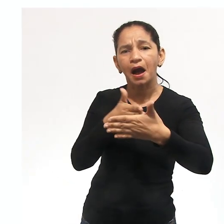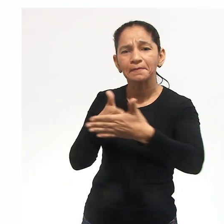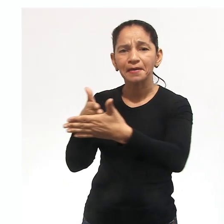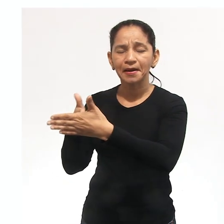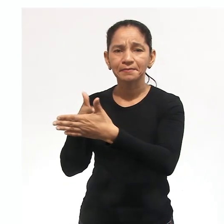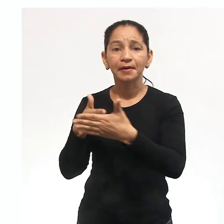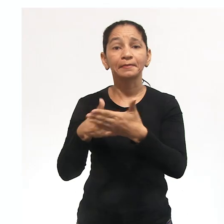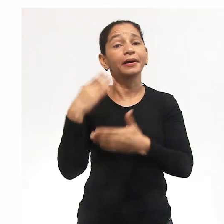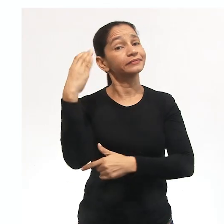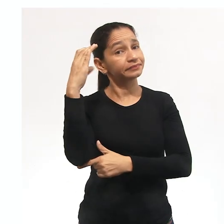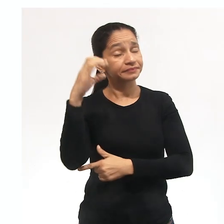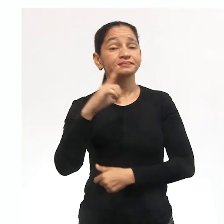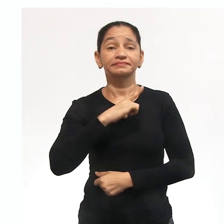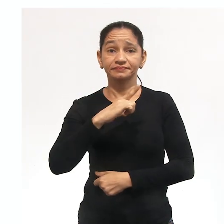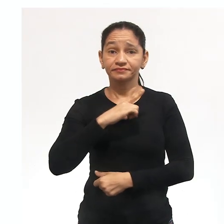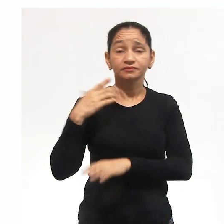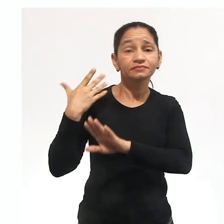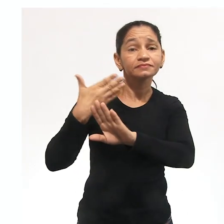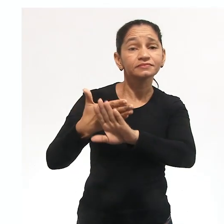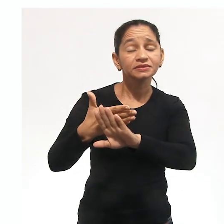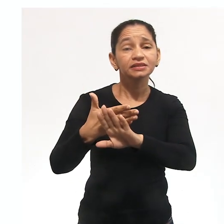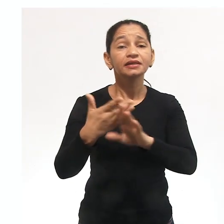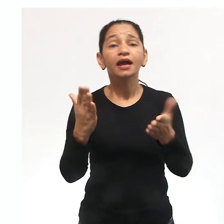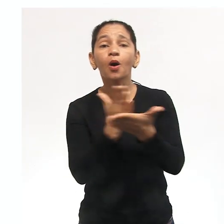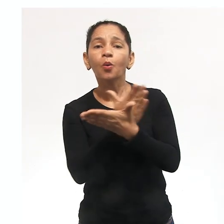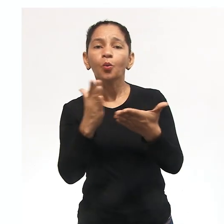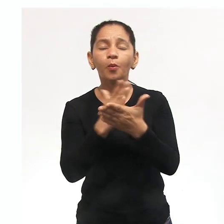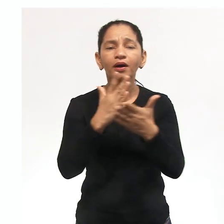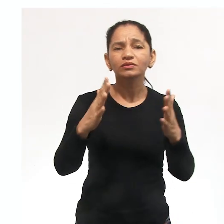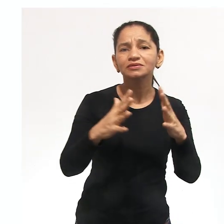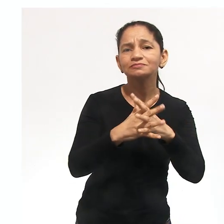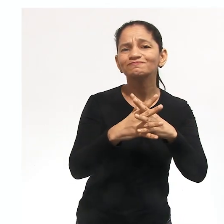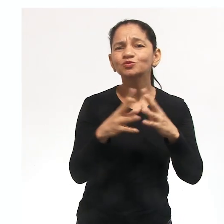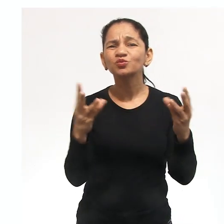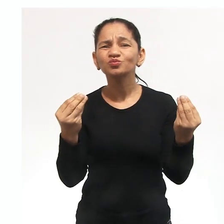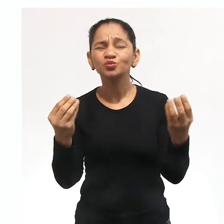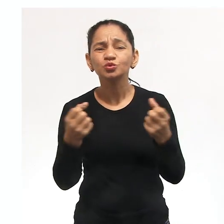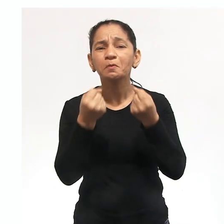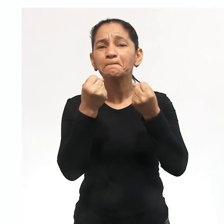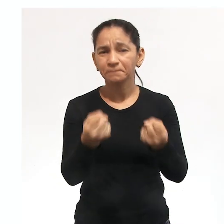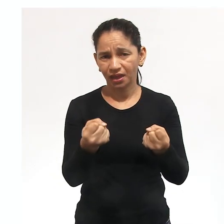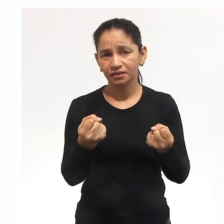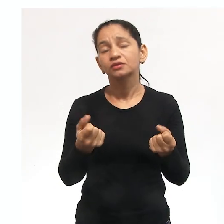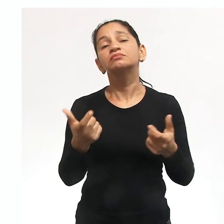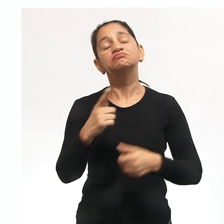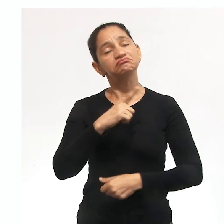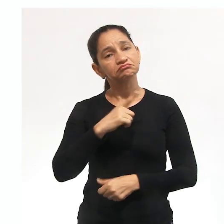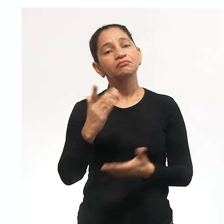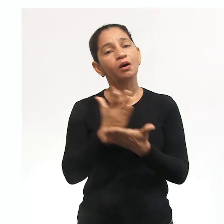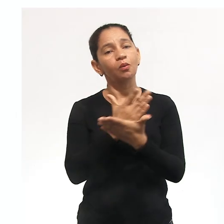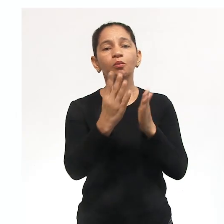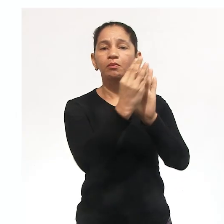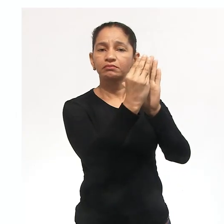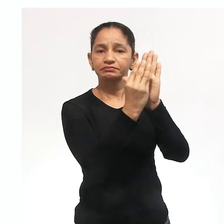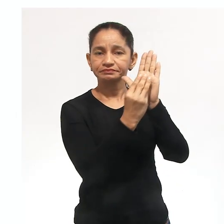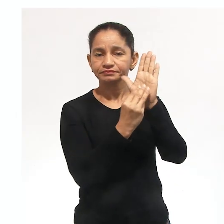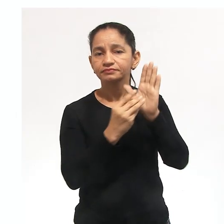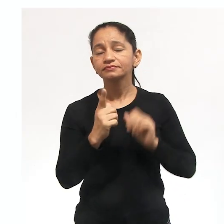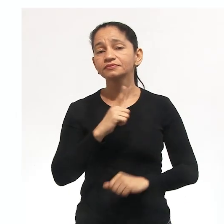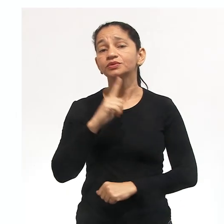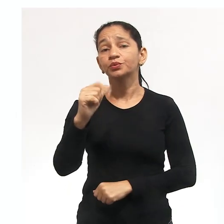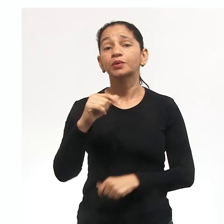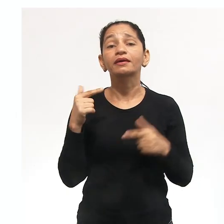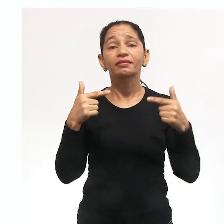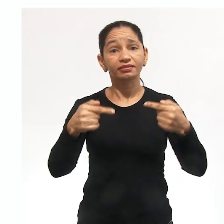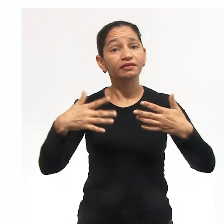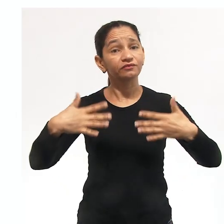ciência contemporânea e relações com a complexidade. Os conteúdos que vamos estudar são os desafios